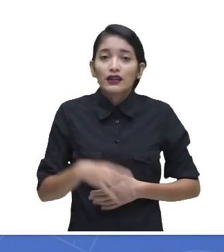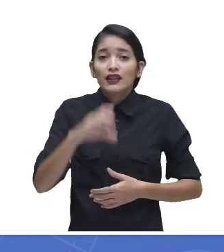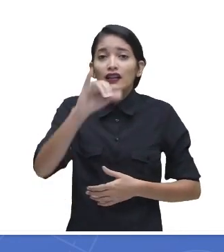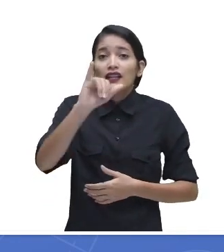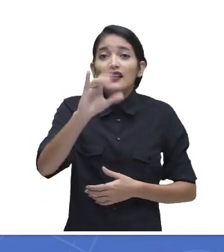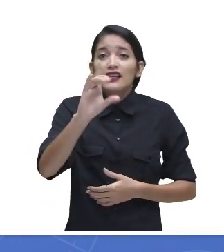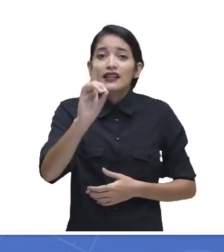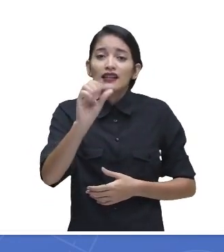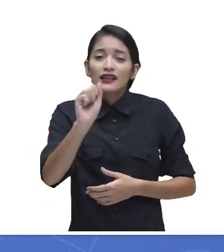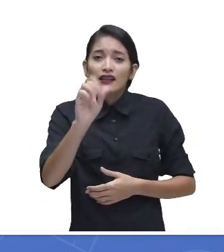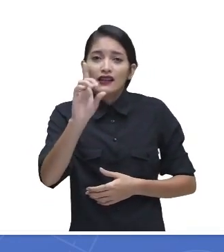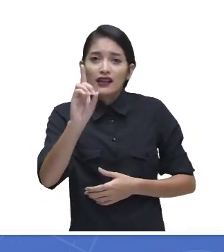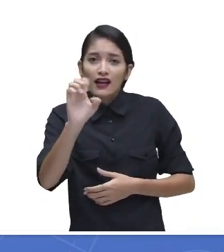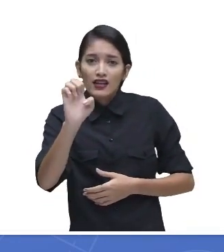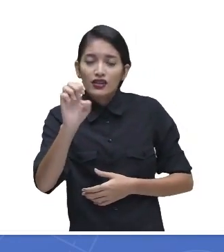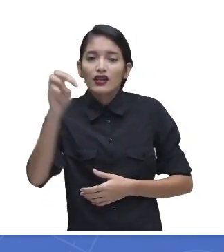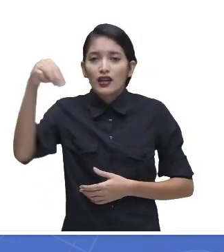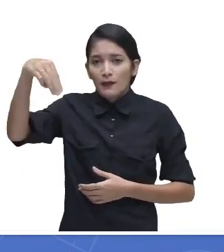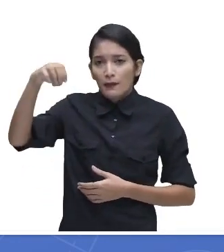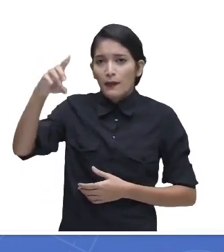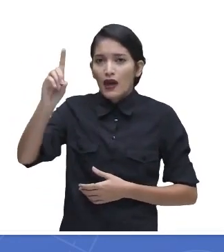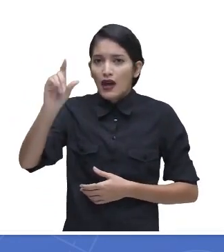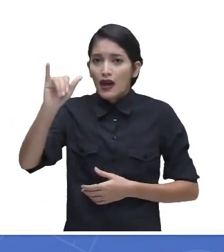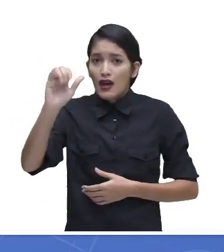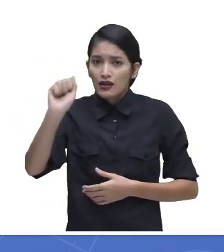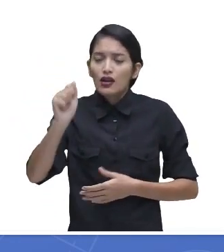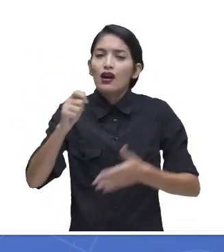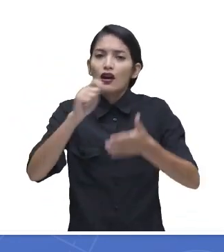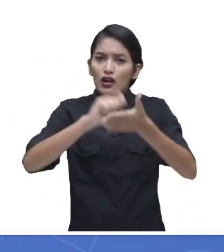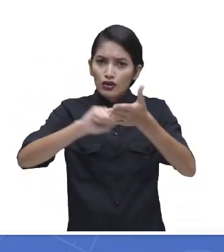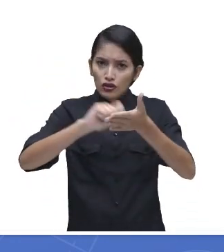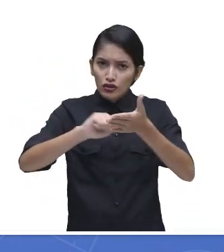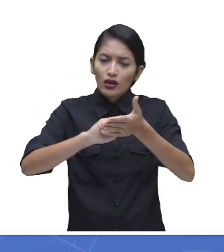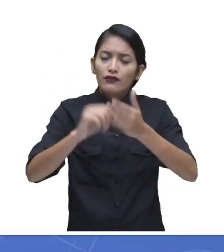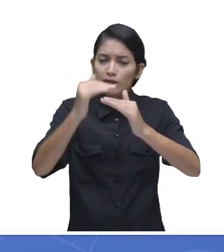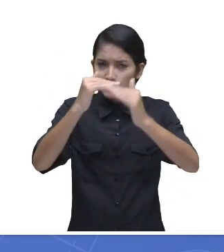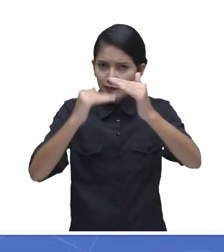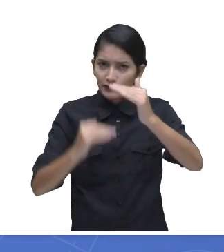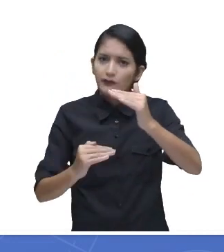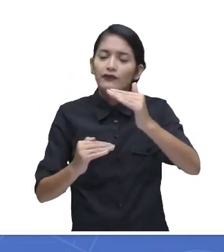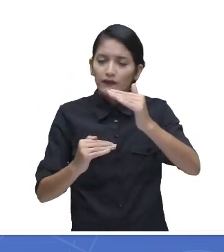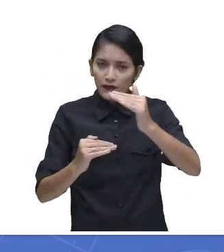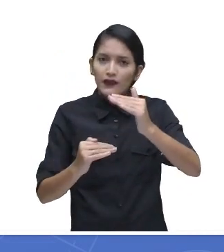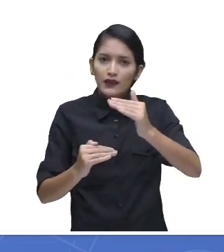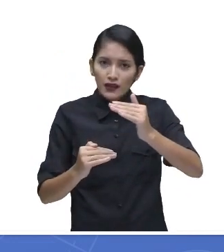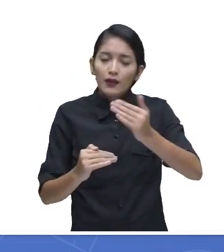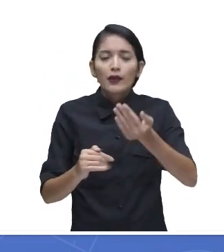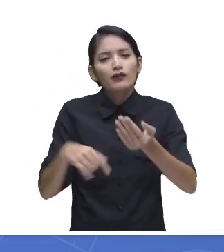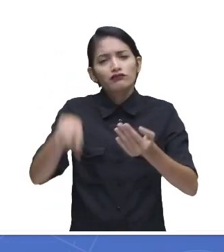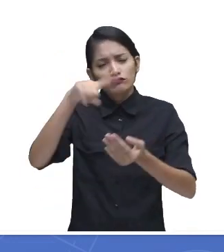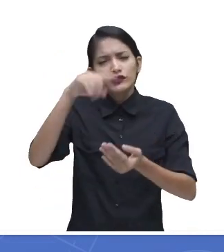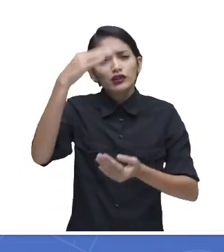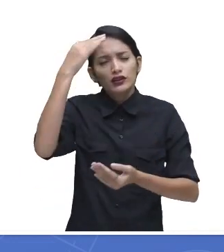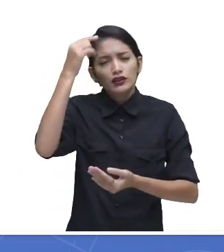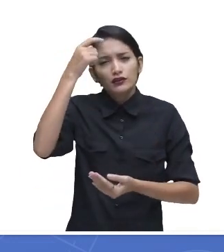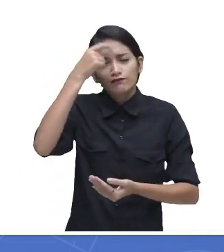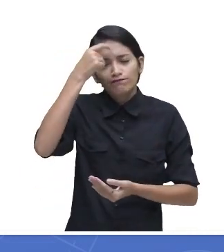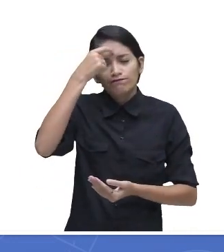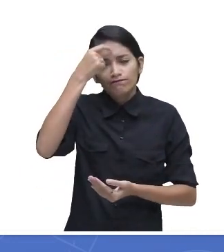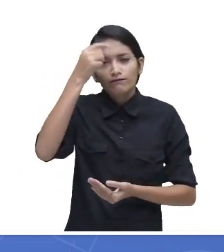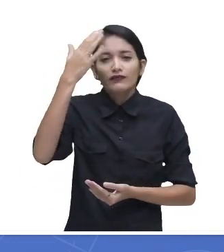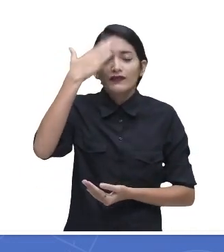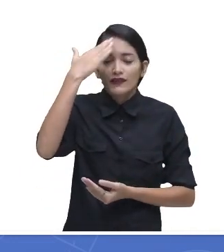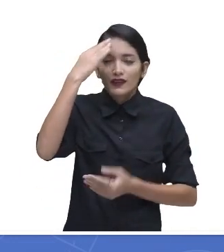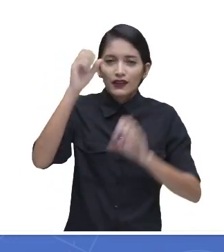Idade Média. Aí embaixo coloquem assim, esse é um exercício, né, de abstração para vocês aí já começarem,